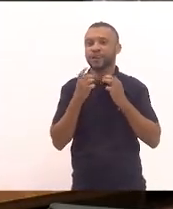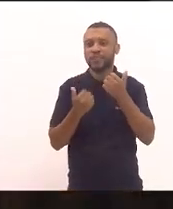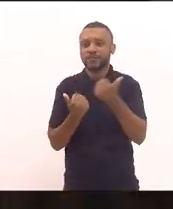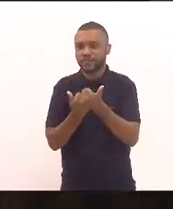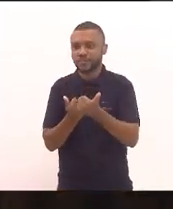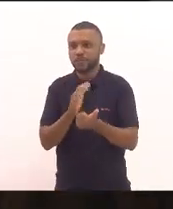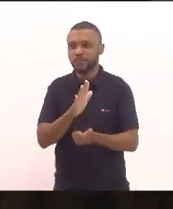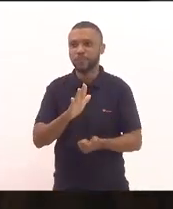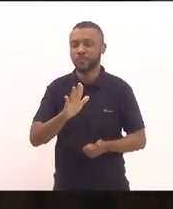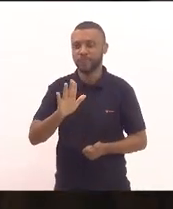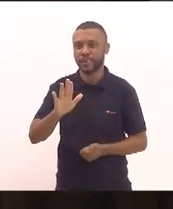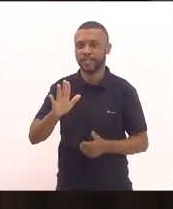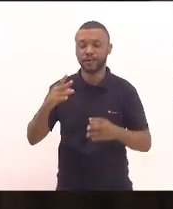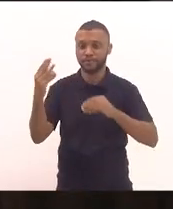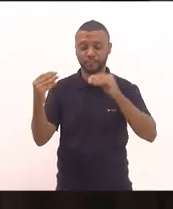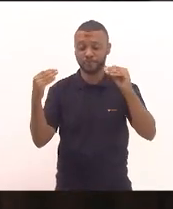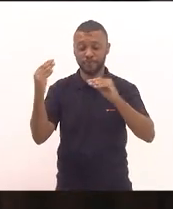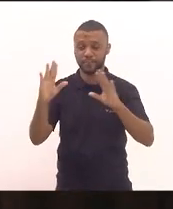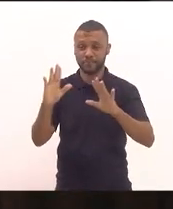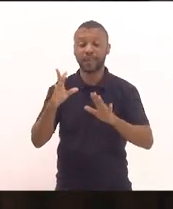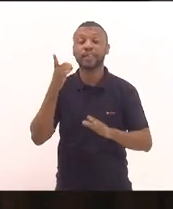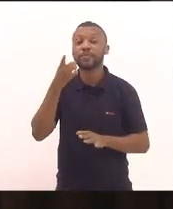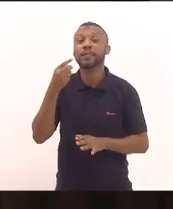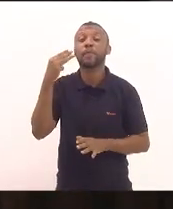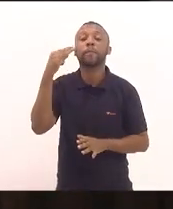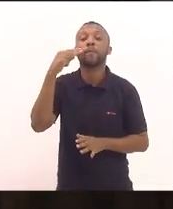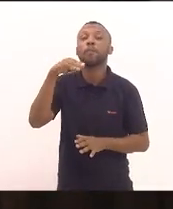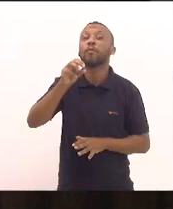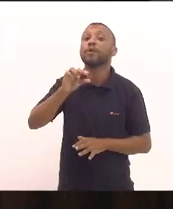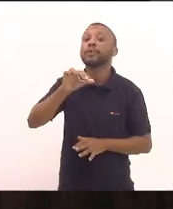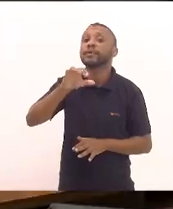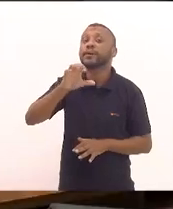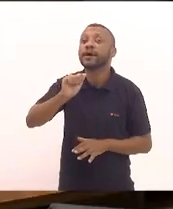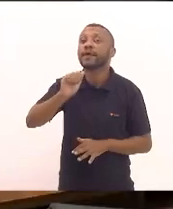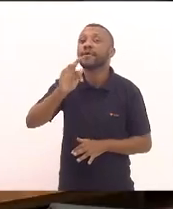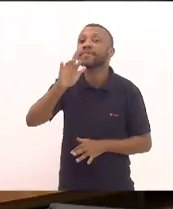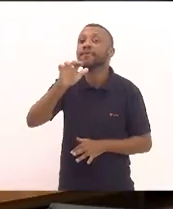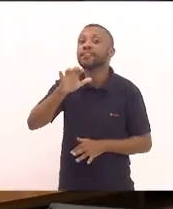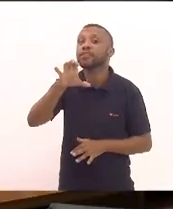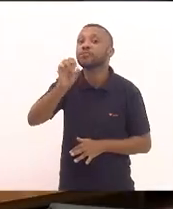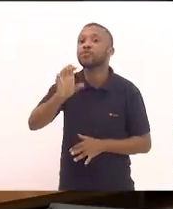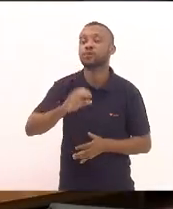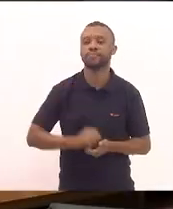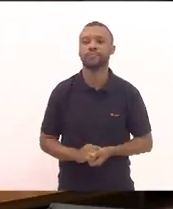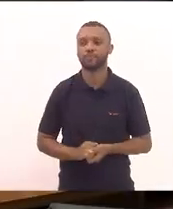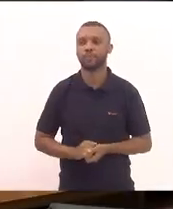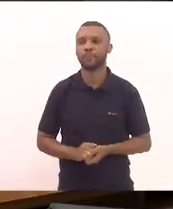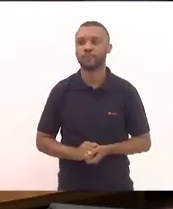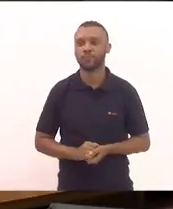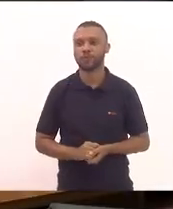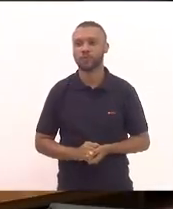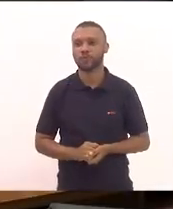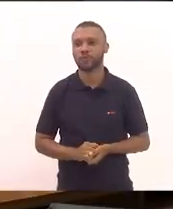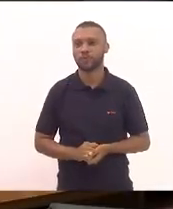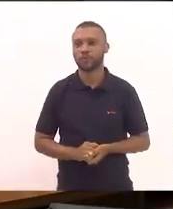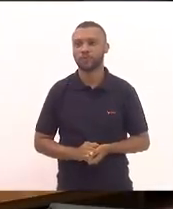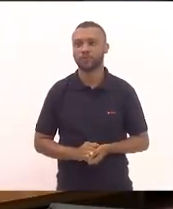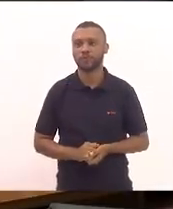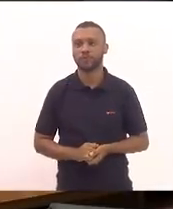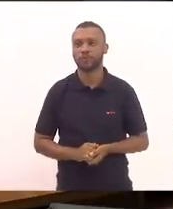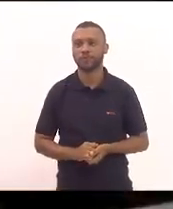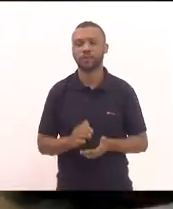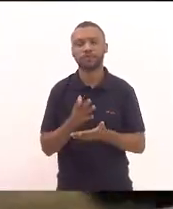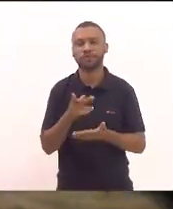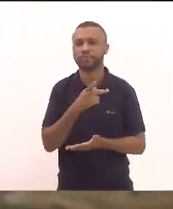Trabalho, deputada Mônica Francisco. Senhor